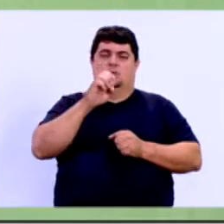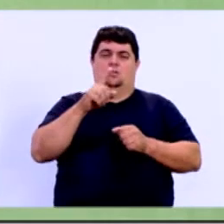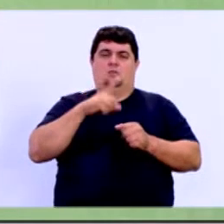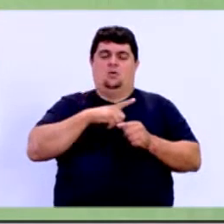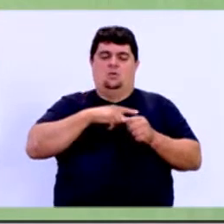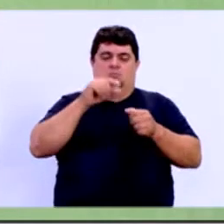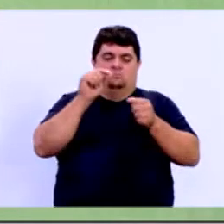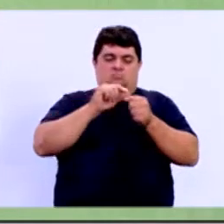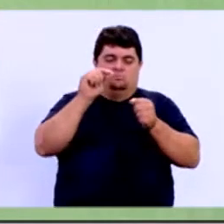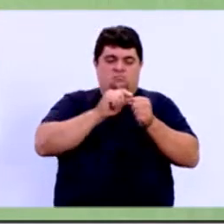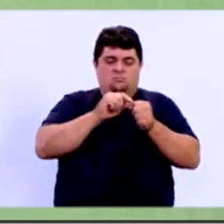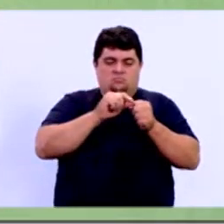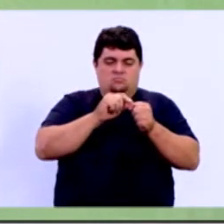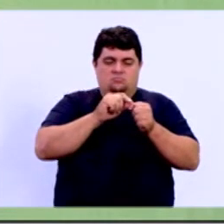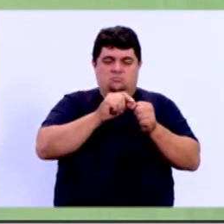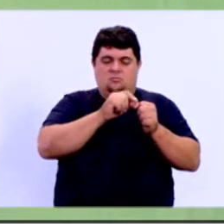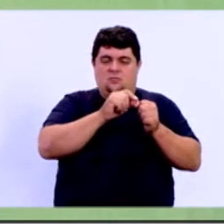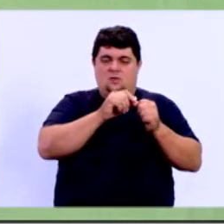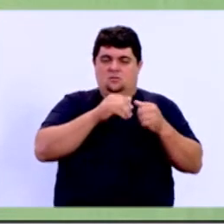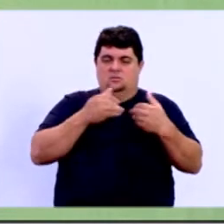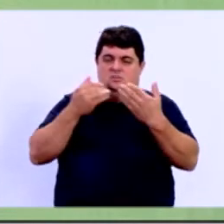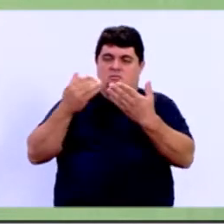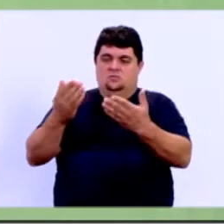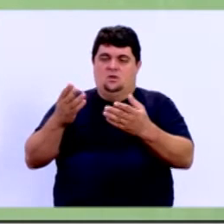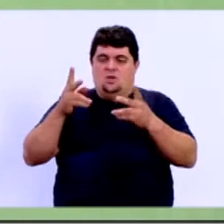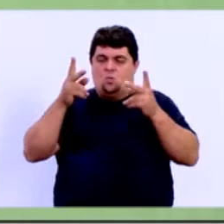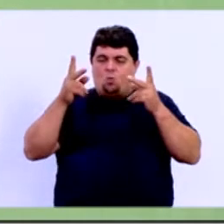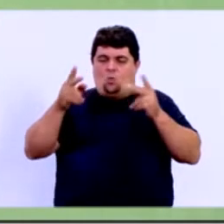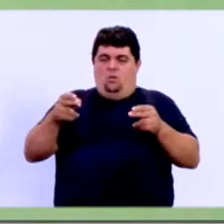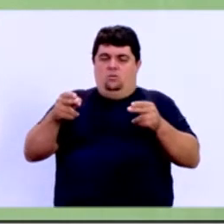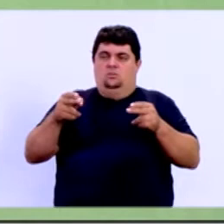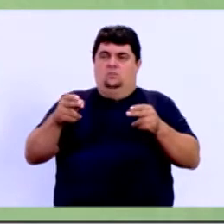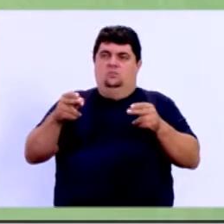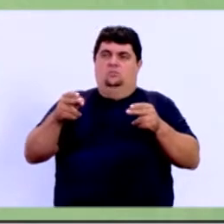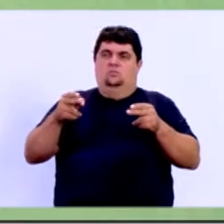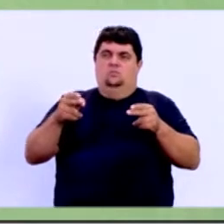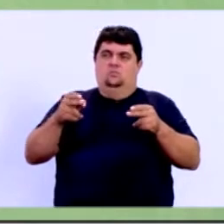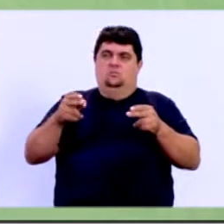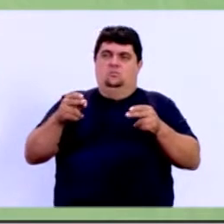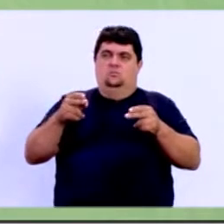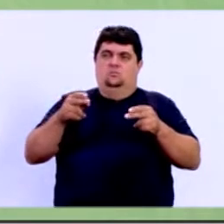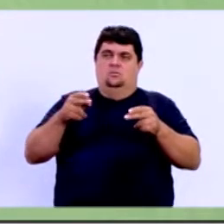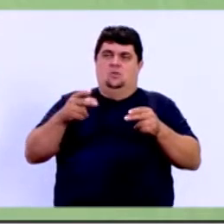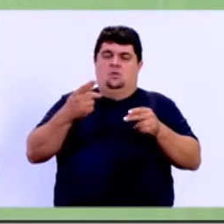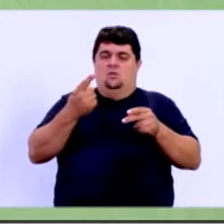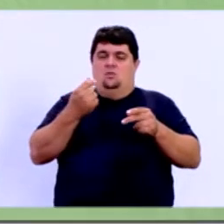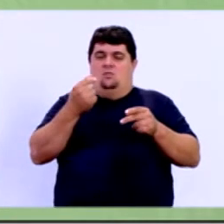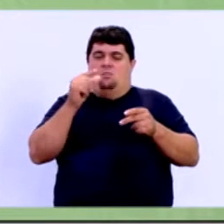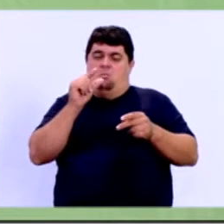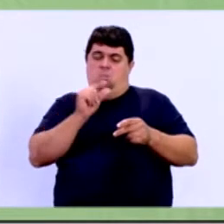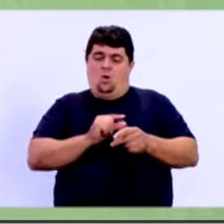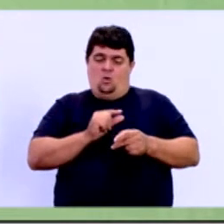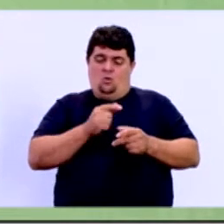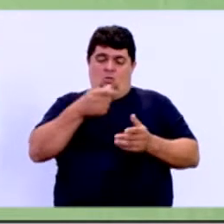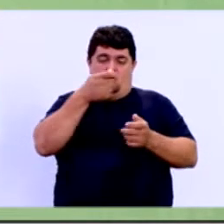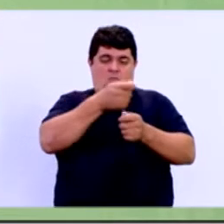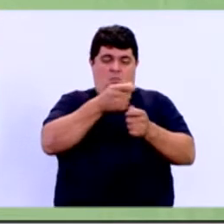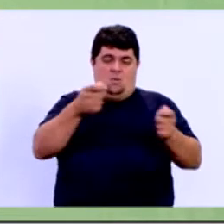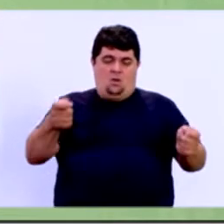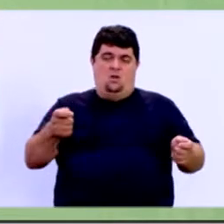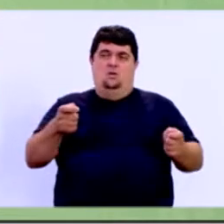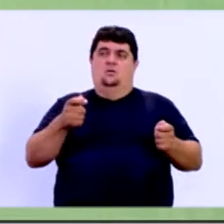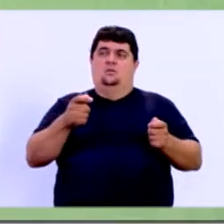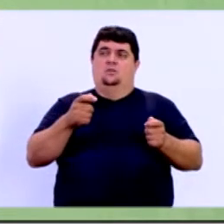do produto, né, ocorre no tempo exato, né, minimizando custos operacionais, como,